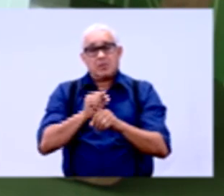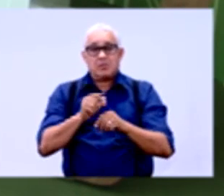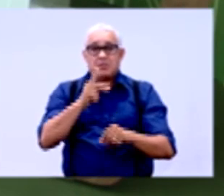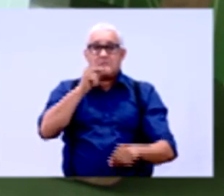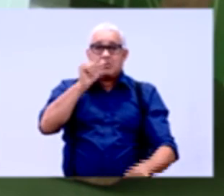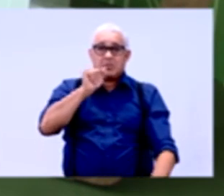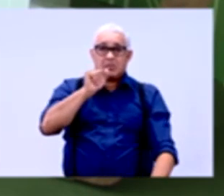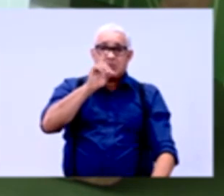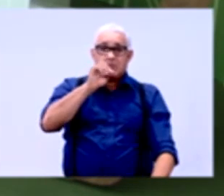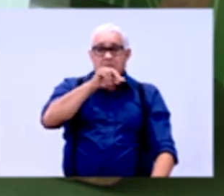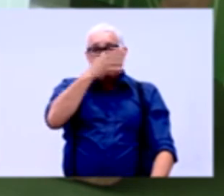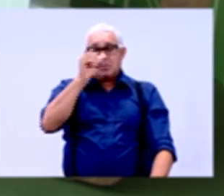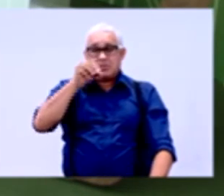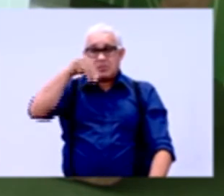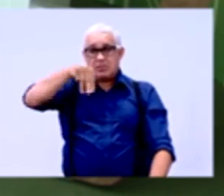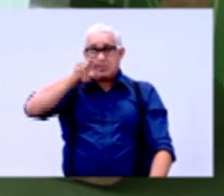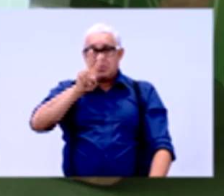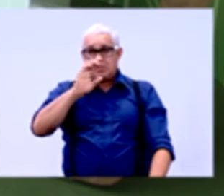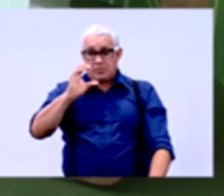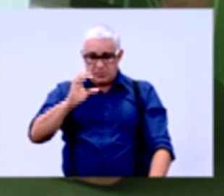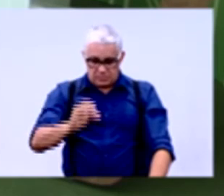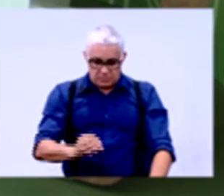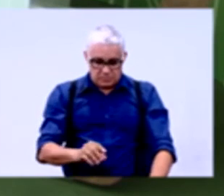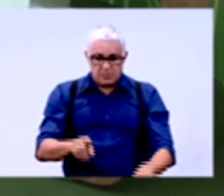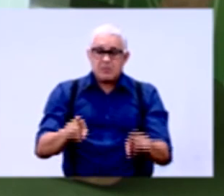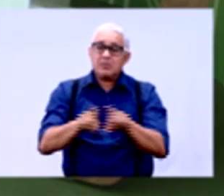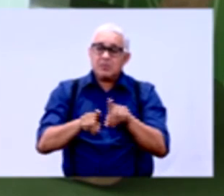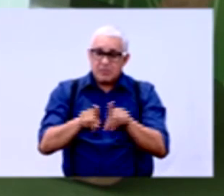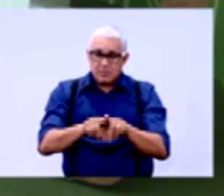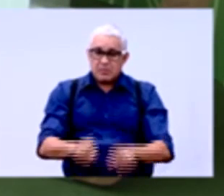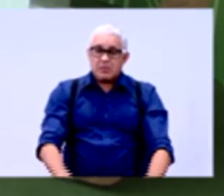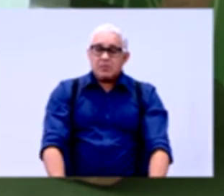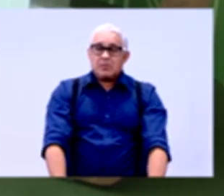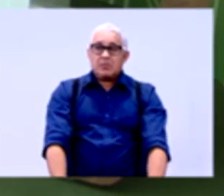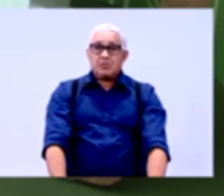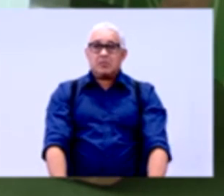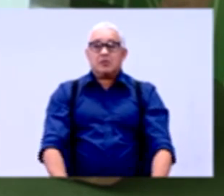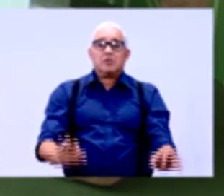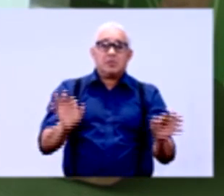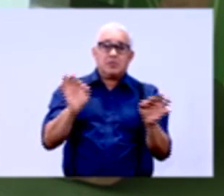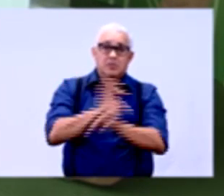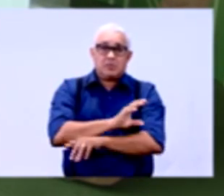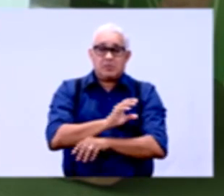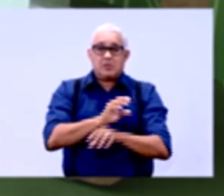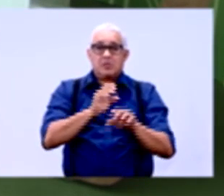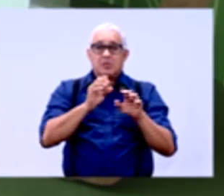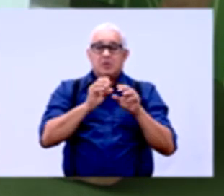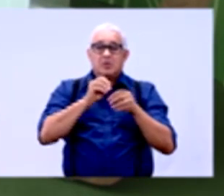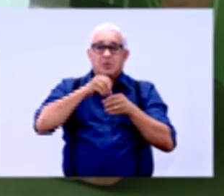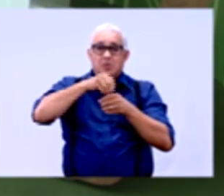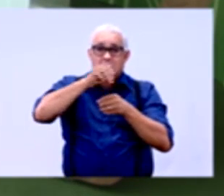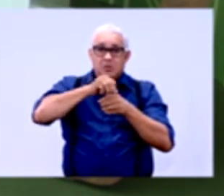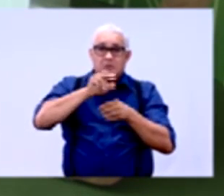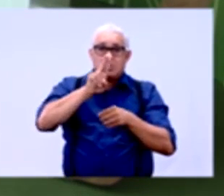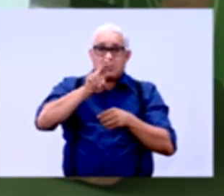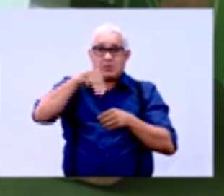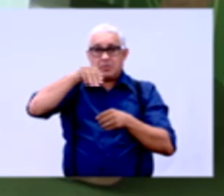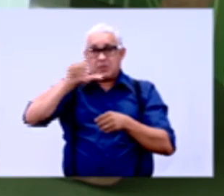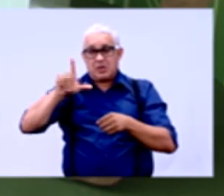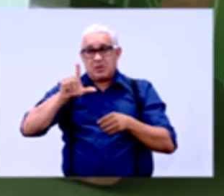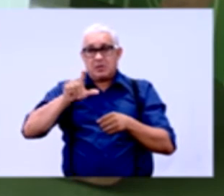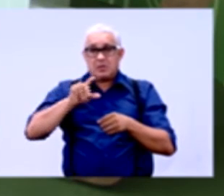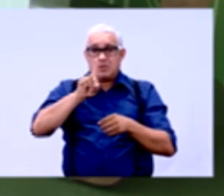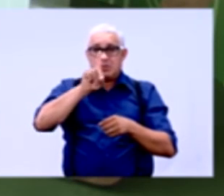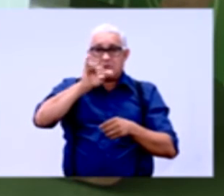padrão, o padrão MVC, e fechamos o nosso conteúdo de UML com o diagrama de